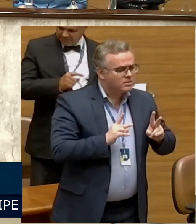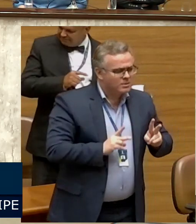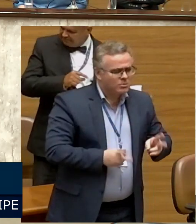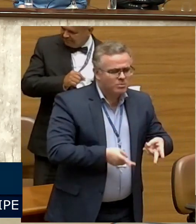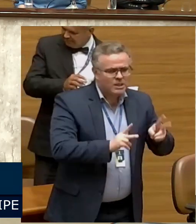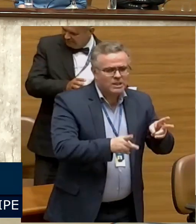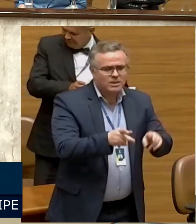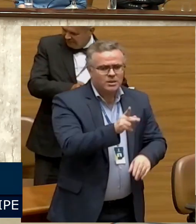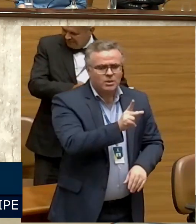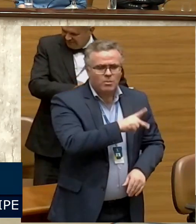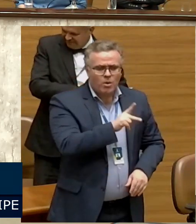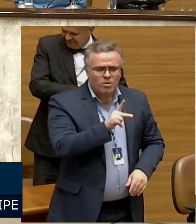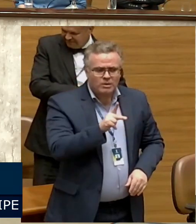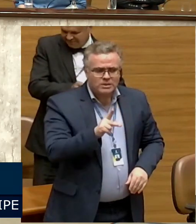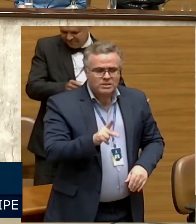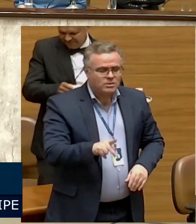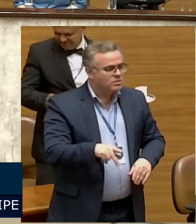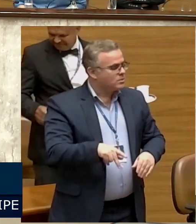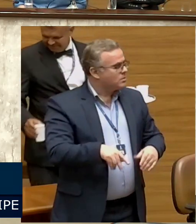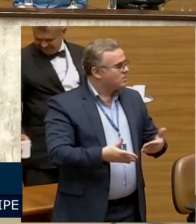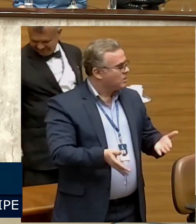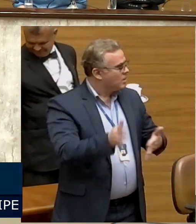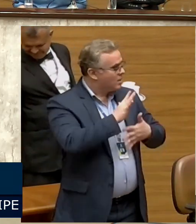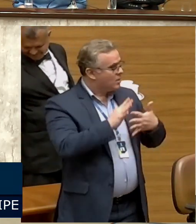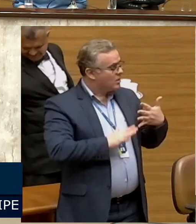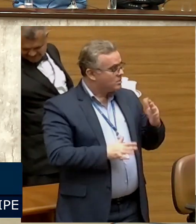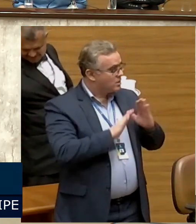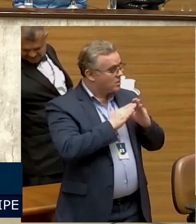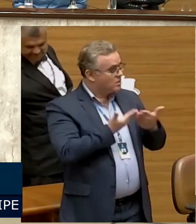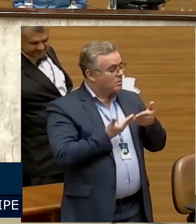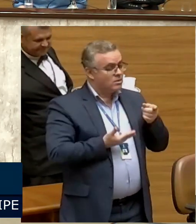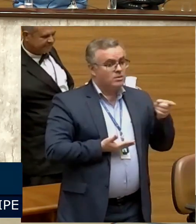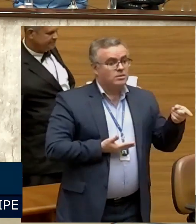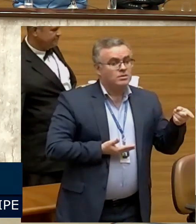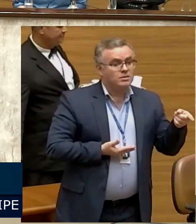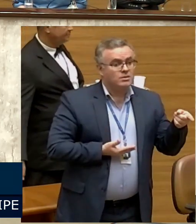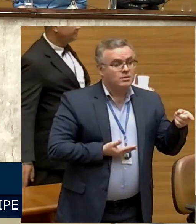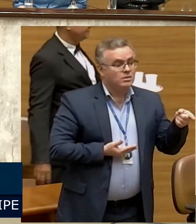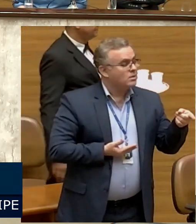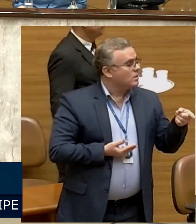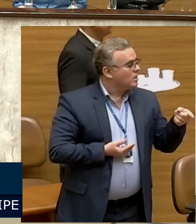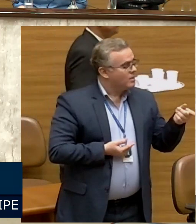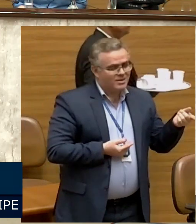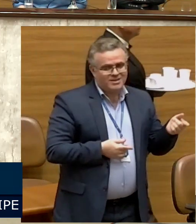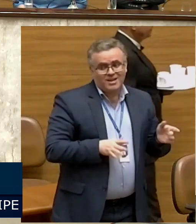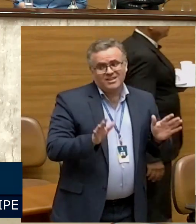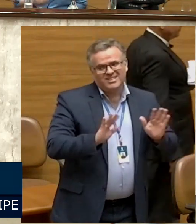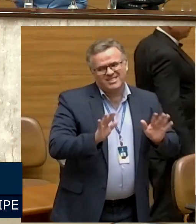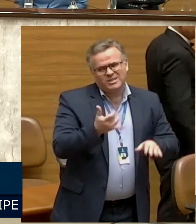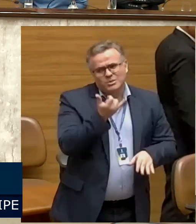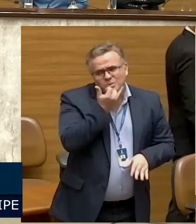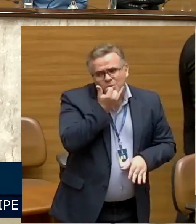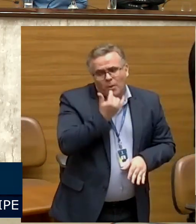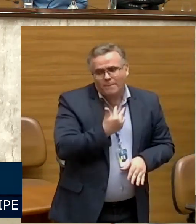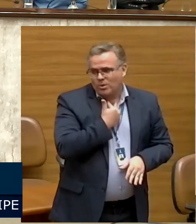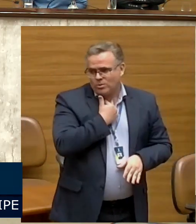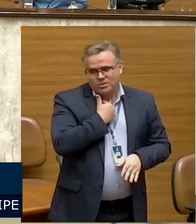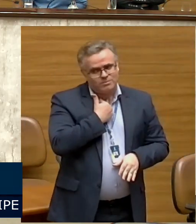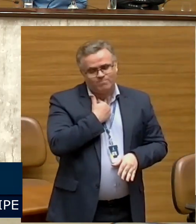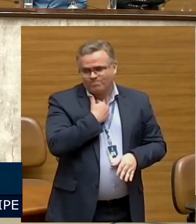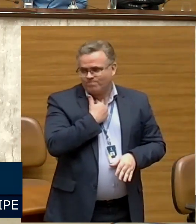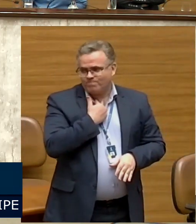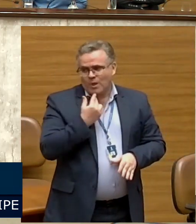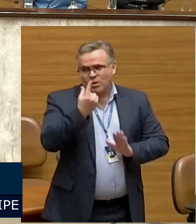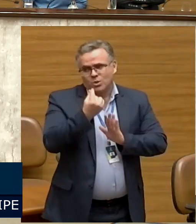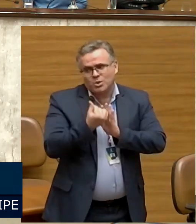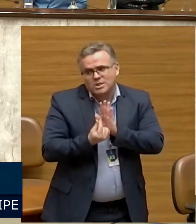de professores, né, de Libras na escola básica, eles vão dizer que não pode porque não tem